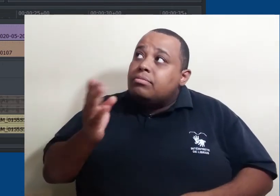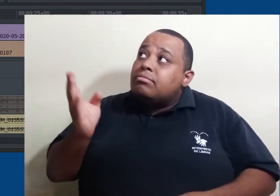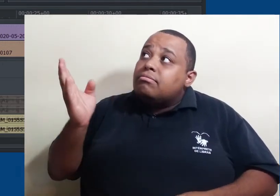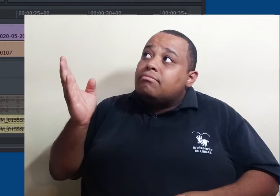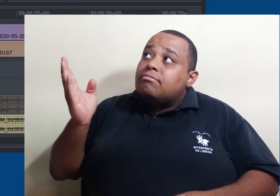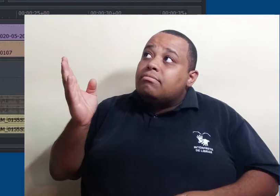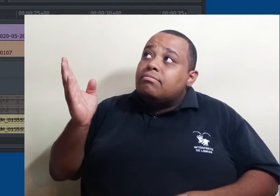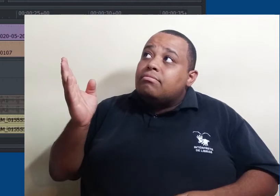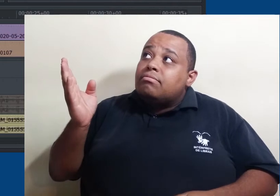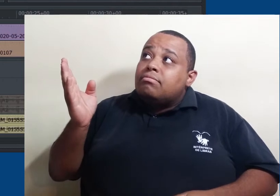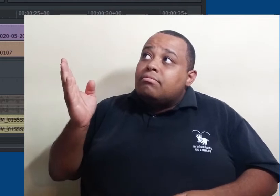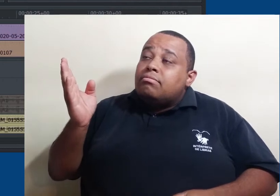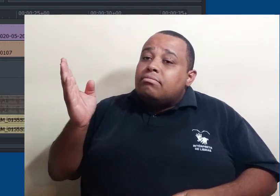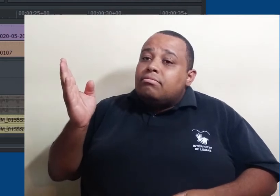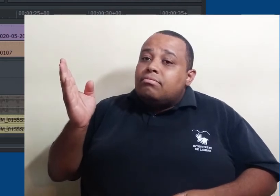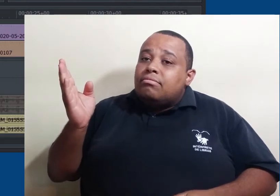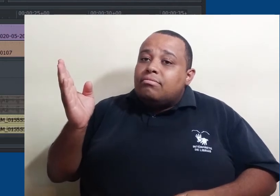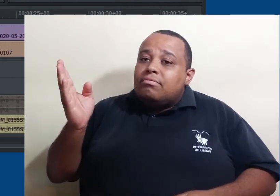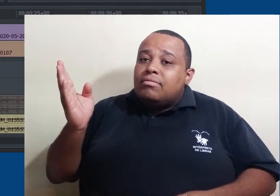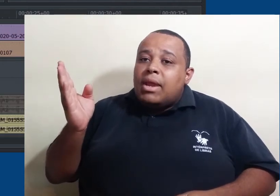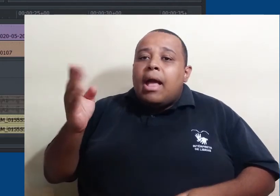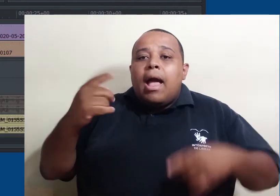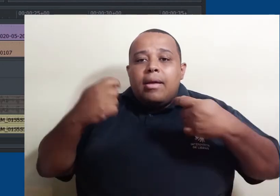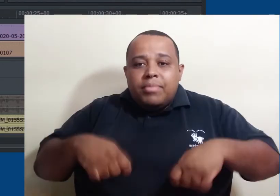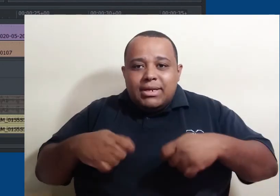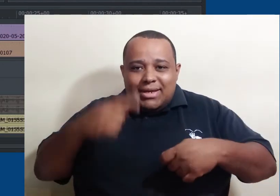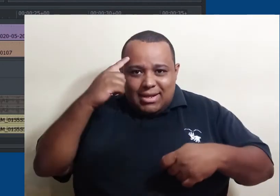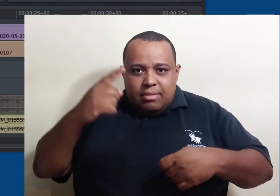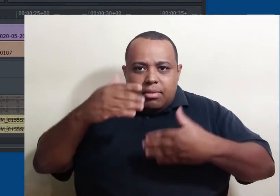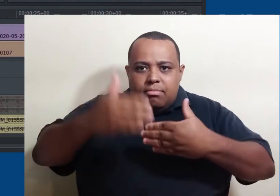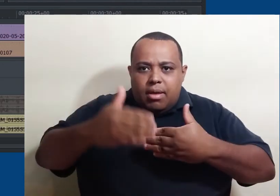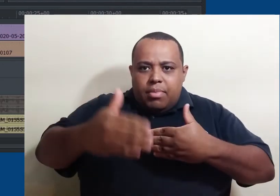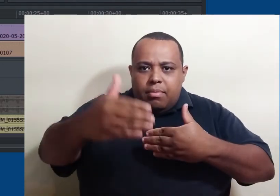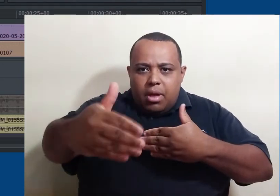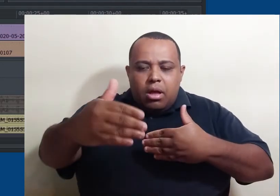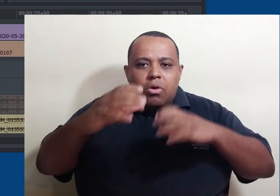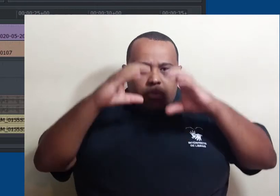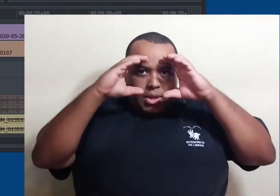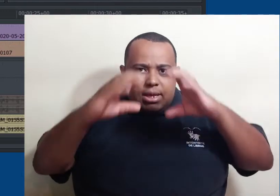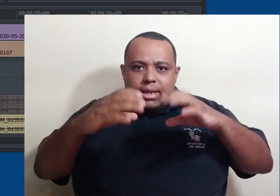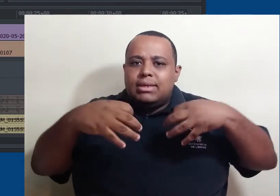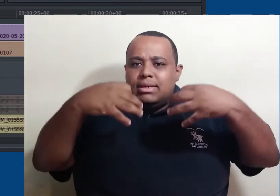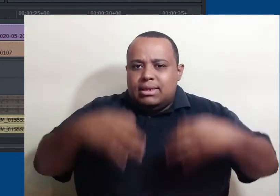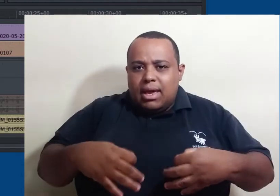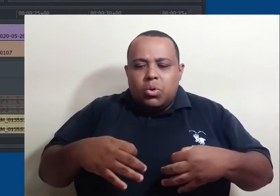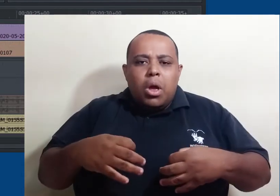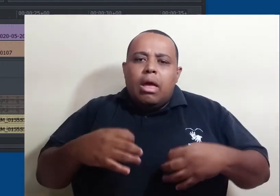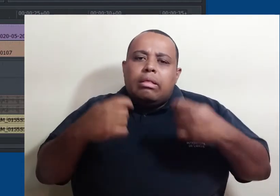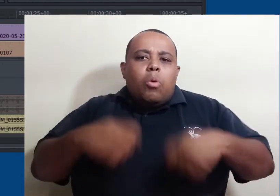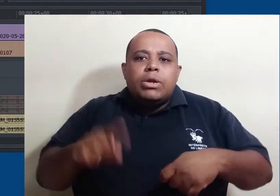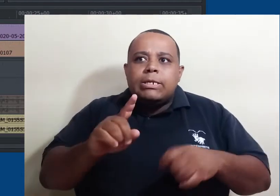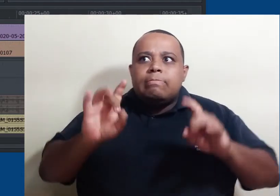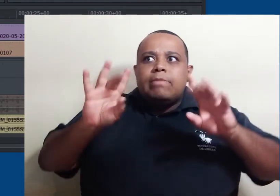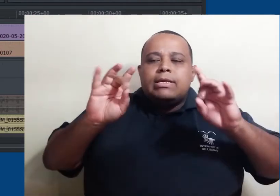vídeo começando embaixo, ok? Foi só para exemplificar isso mesmo. Vocês não precisam ter uma vinheta toda bem elaborada igual a gente tem aqui, mas é porque a gente já tinha